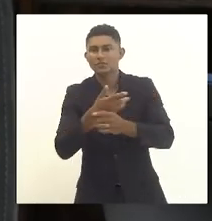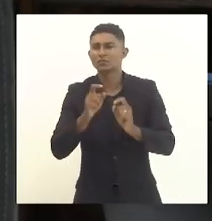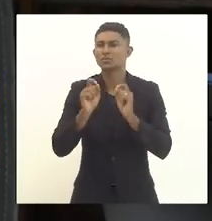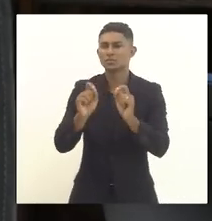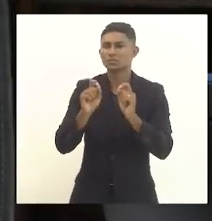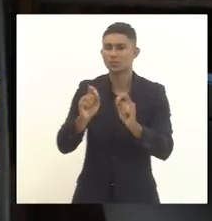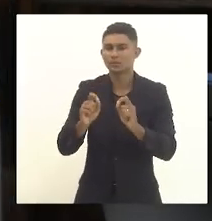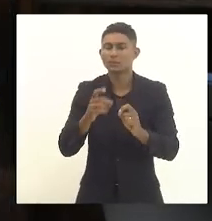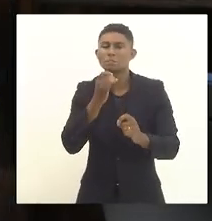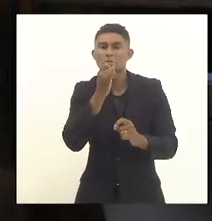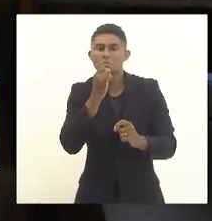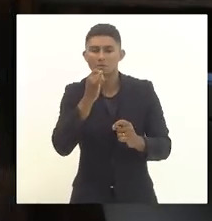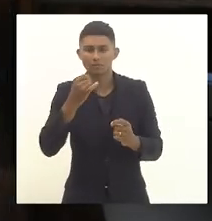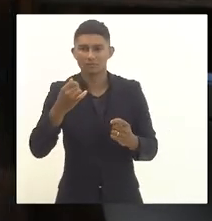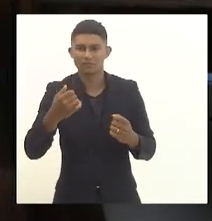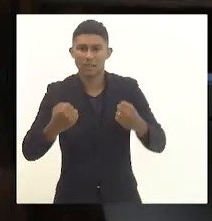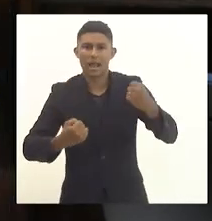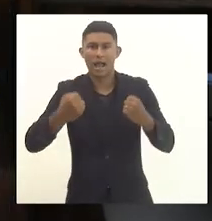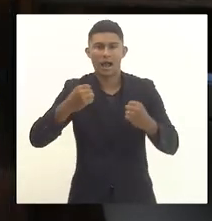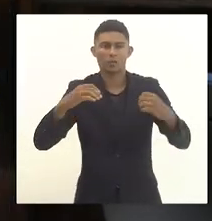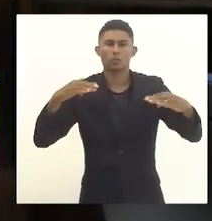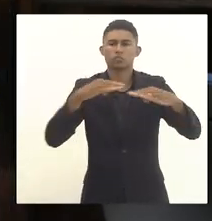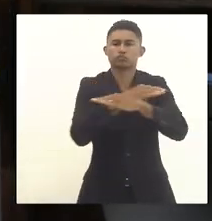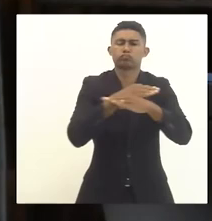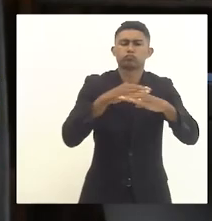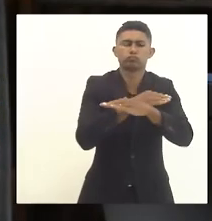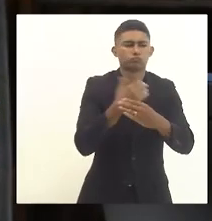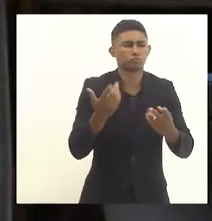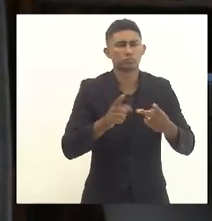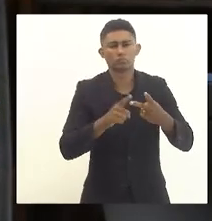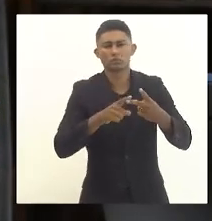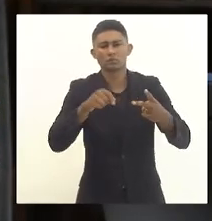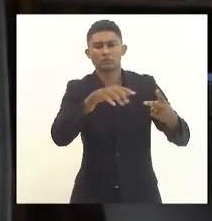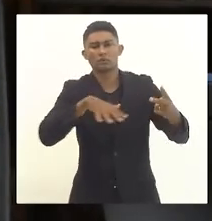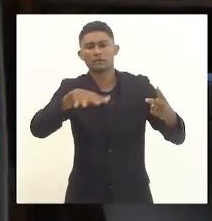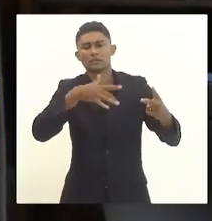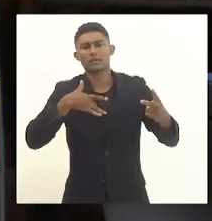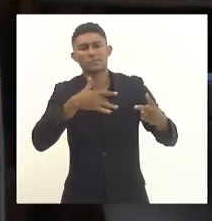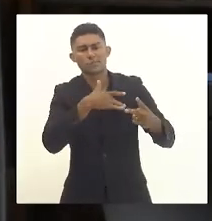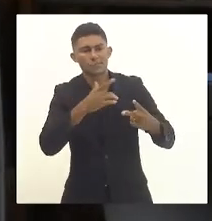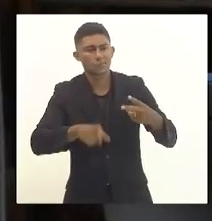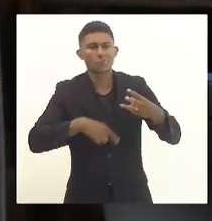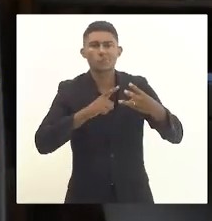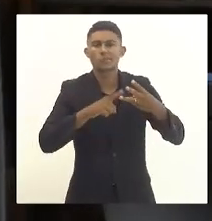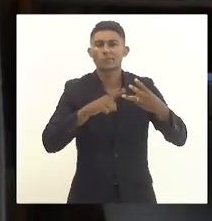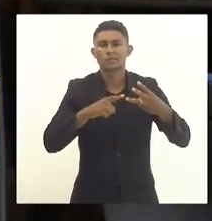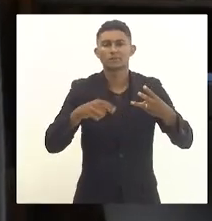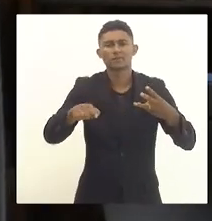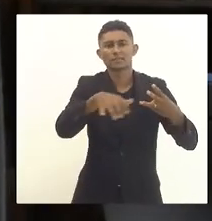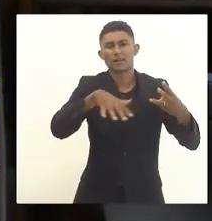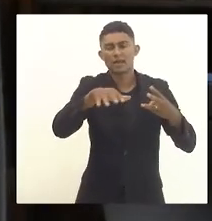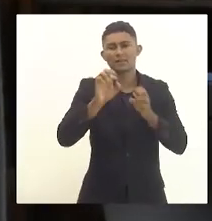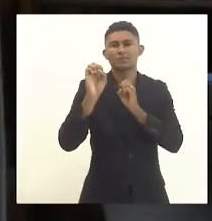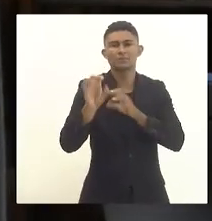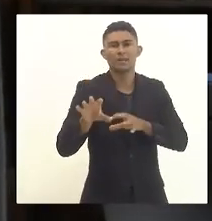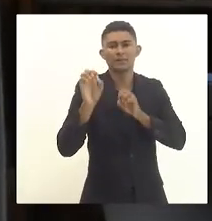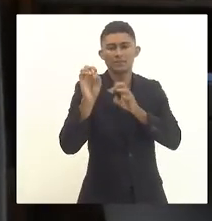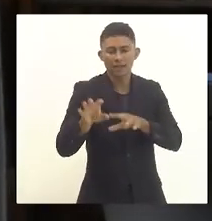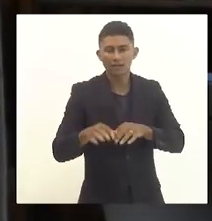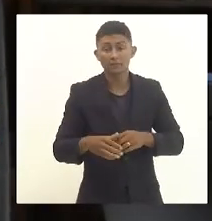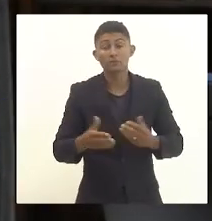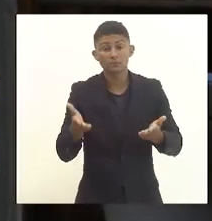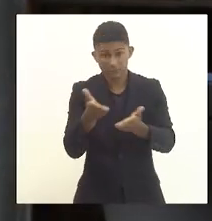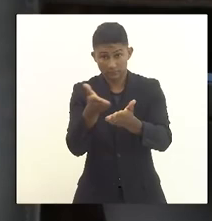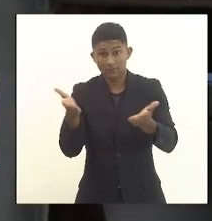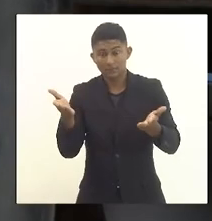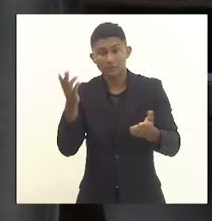de tráfego, à mobilidade, à saúde e educação. O contribuinte, ele vai ver isso na melhoria dos serviços públicos,